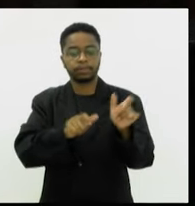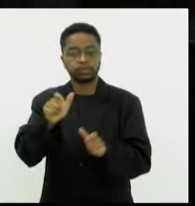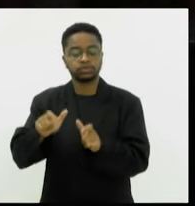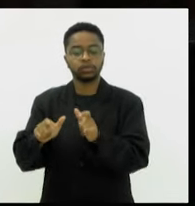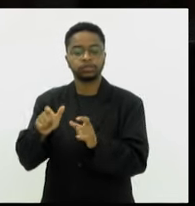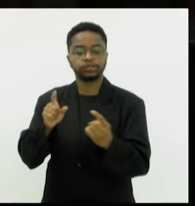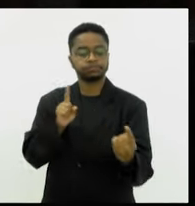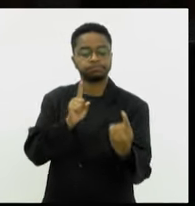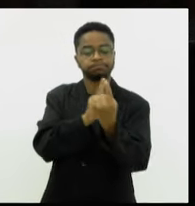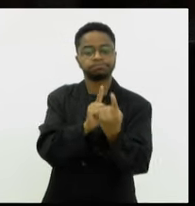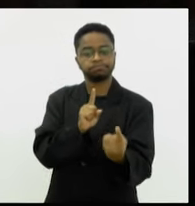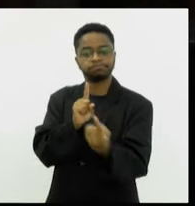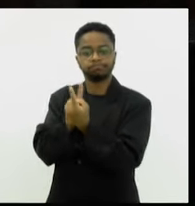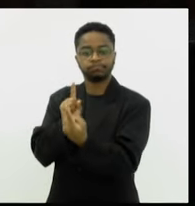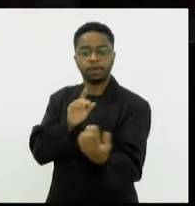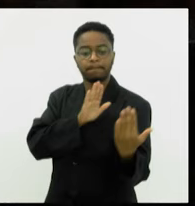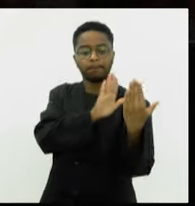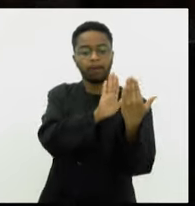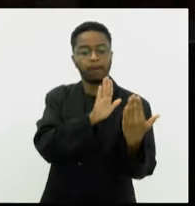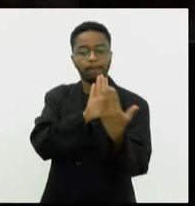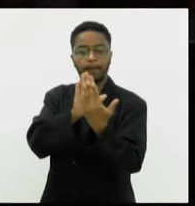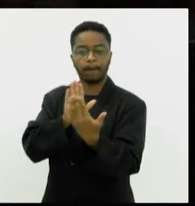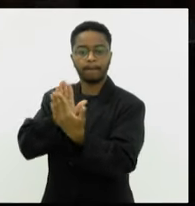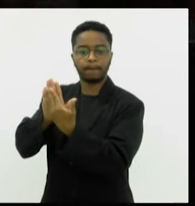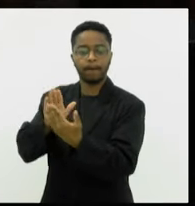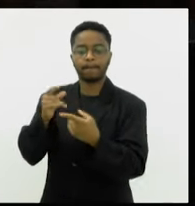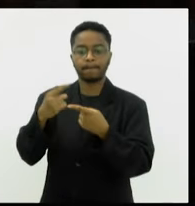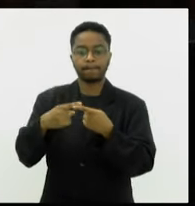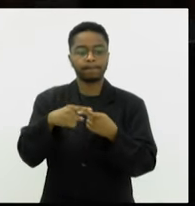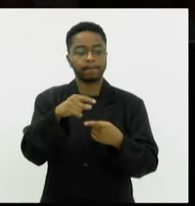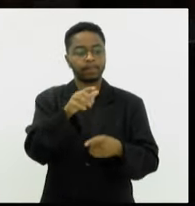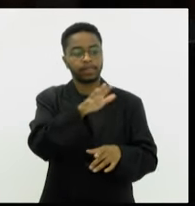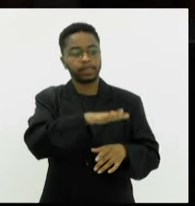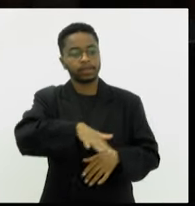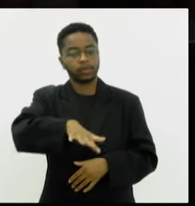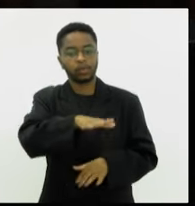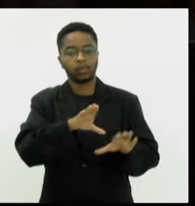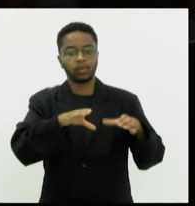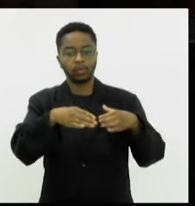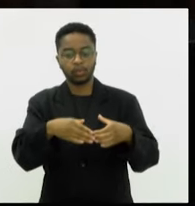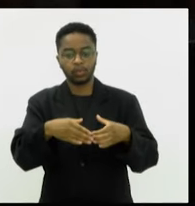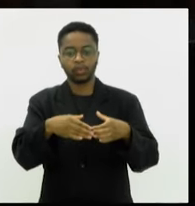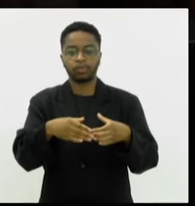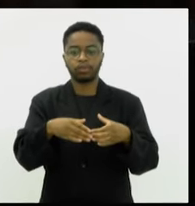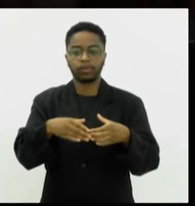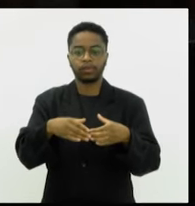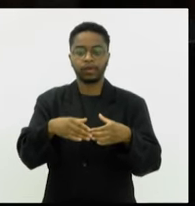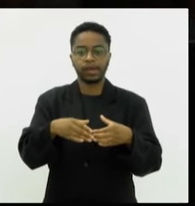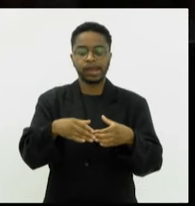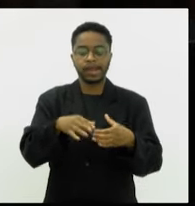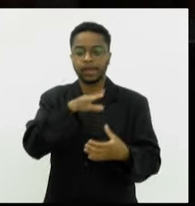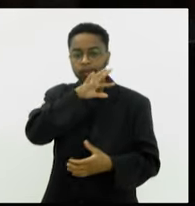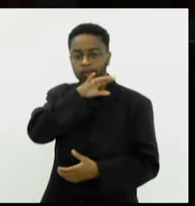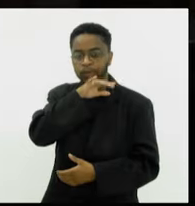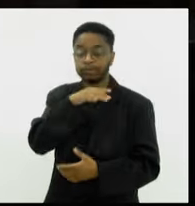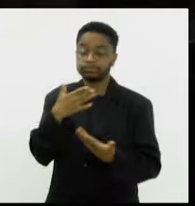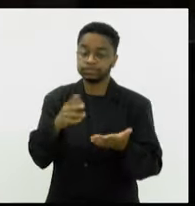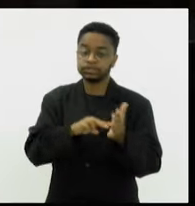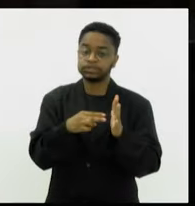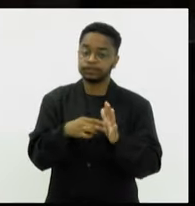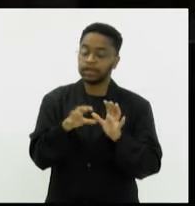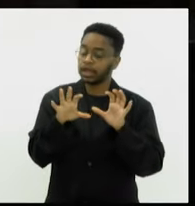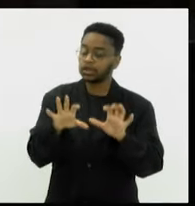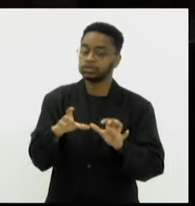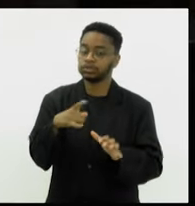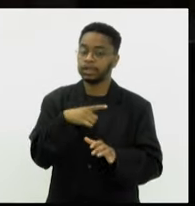bater de frente com os podres poderes. É isso que significa ter Marielle no parlamento da cidade do Rio de Janeiro, mas